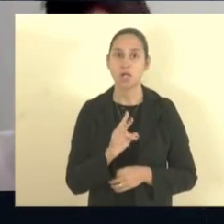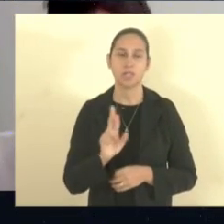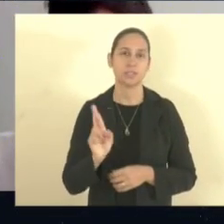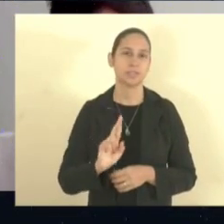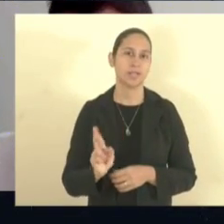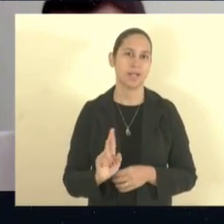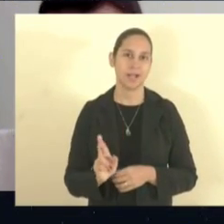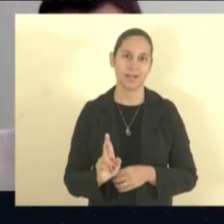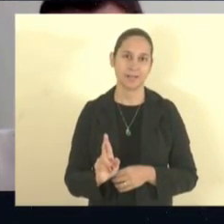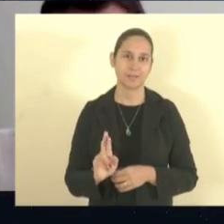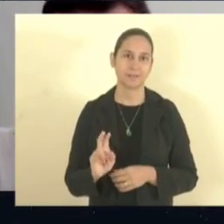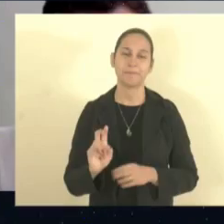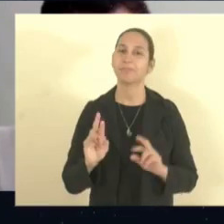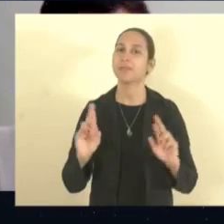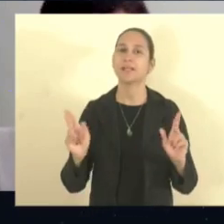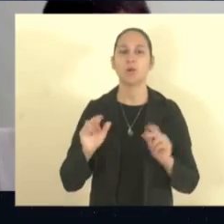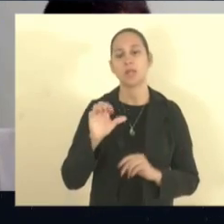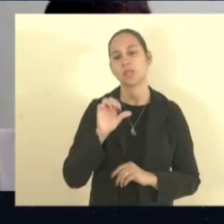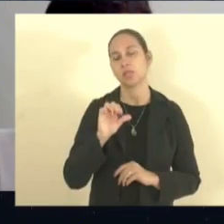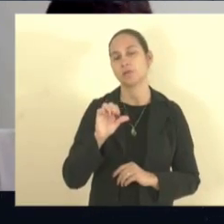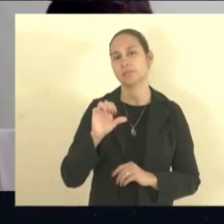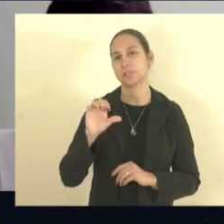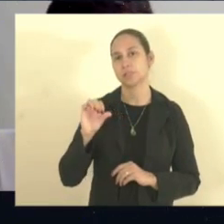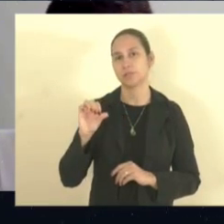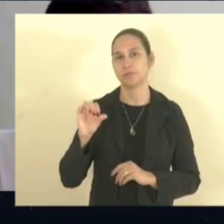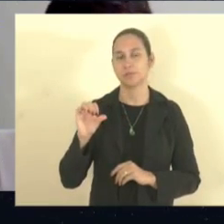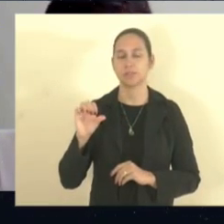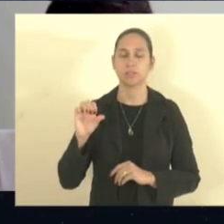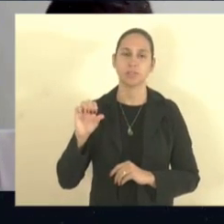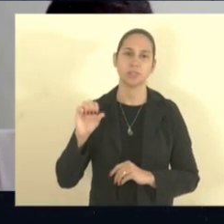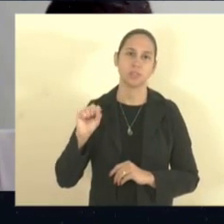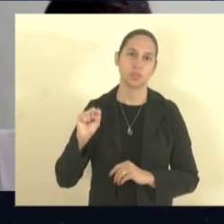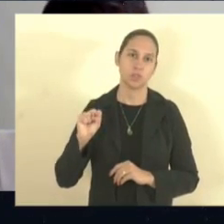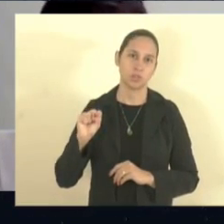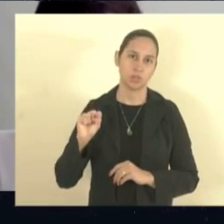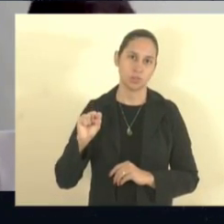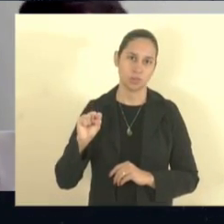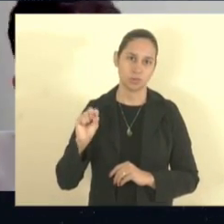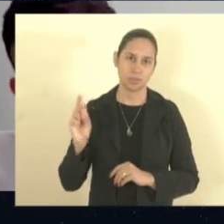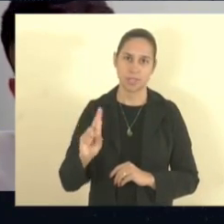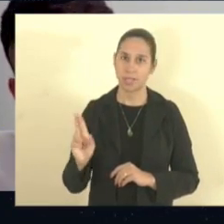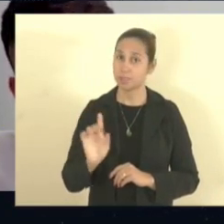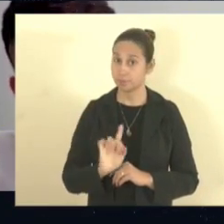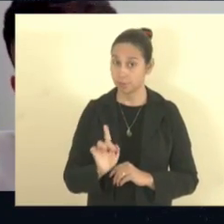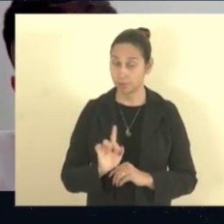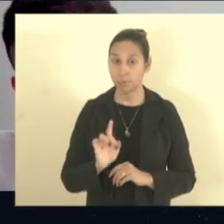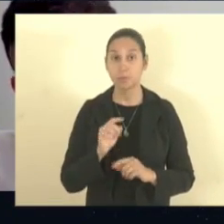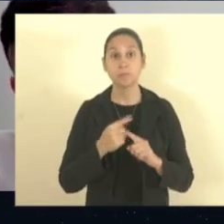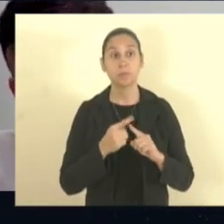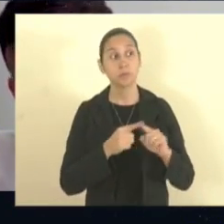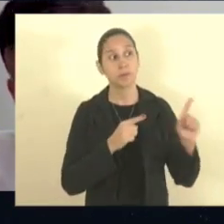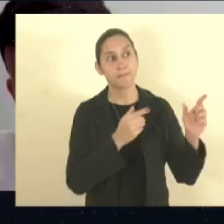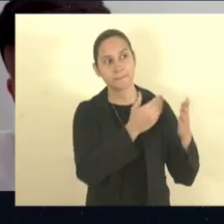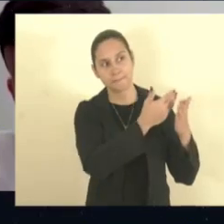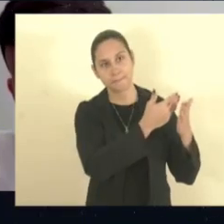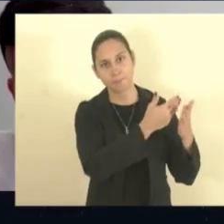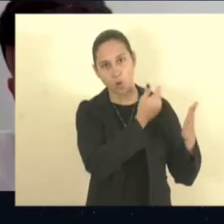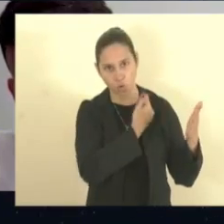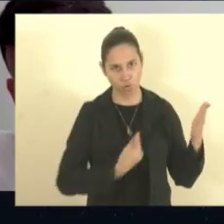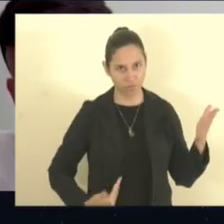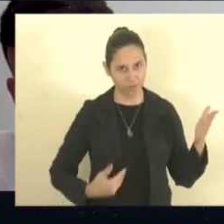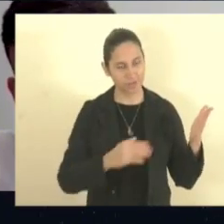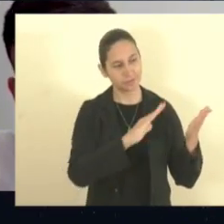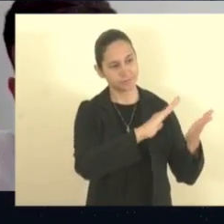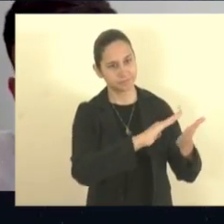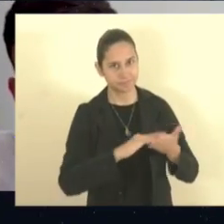são 919 reais, não. Então, a gente tem que ter muita responsabilidade com isso. E se o governo manda para cá o projeto, na verdade,